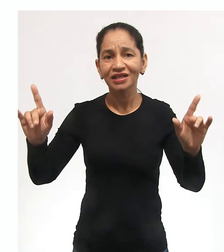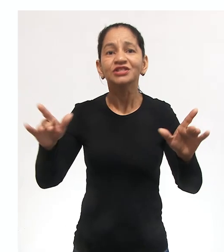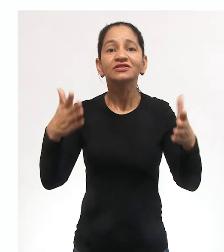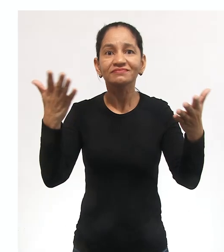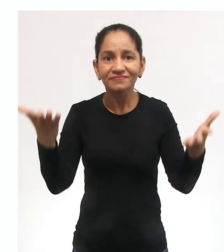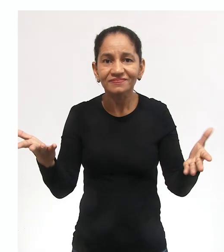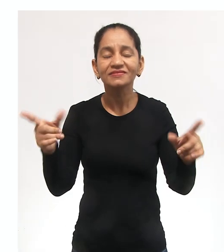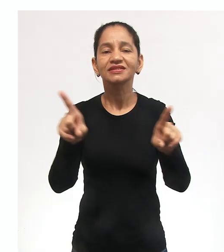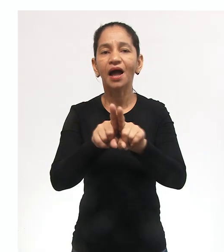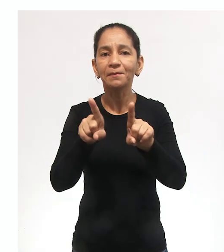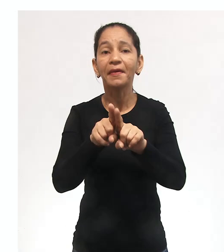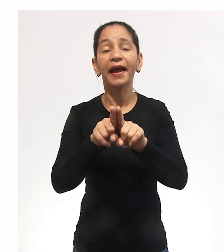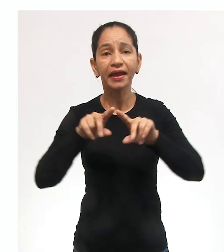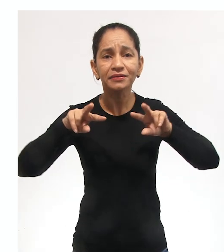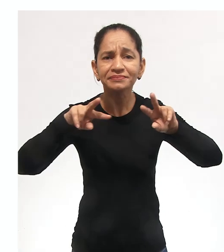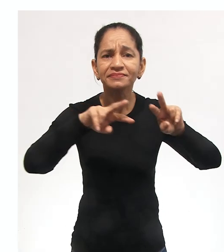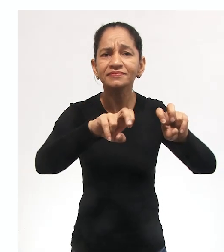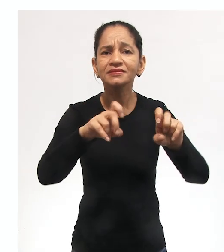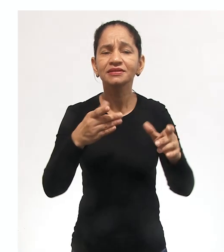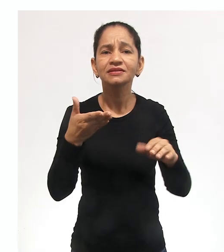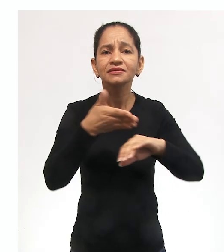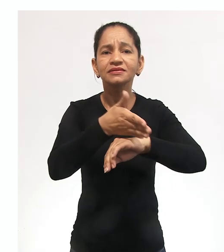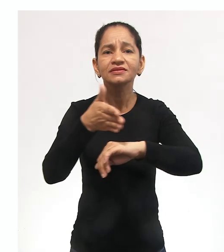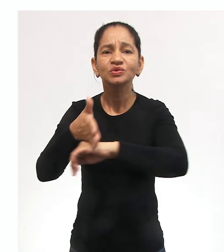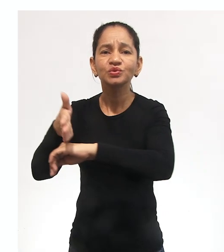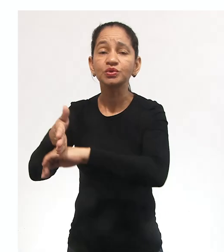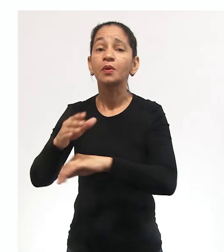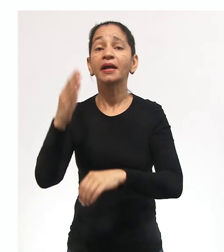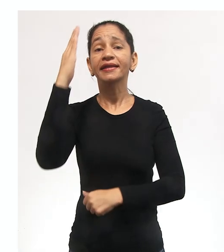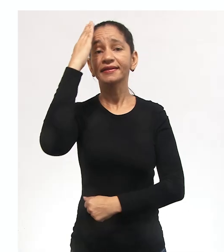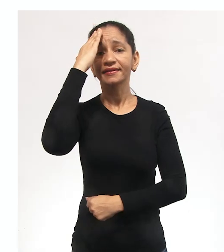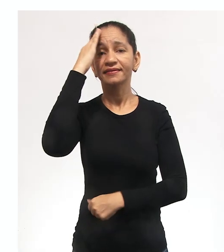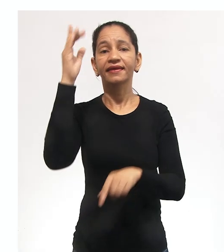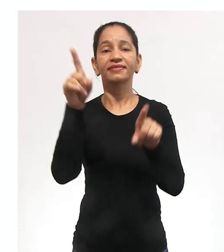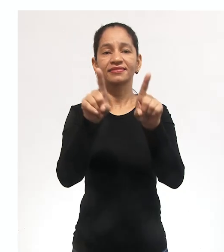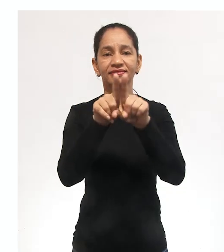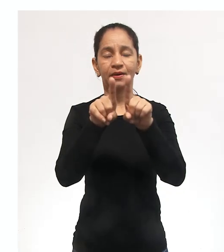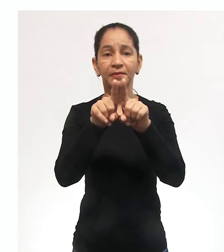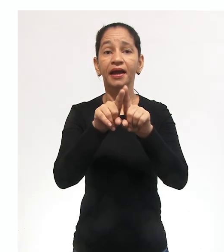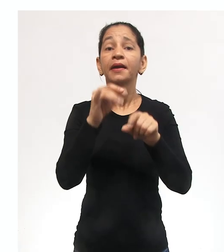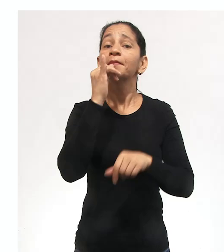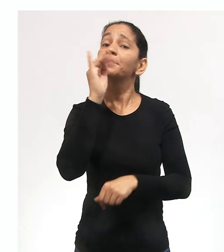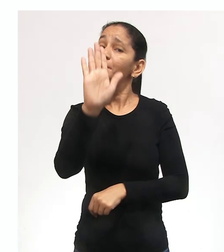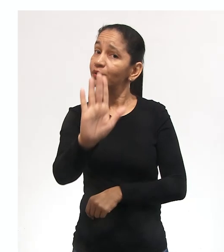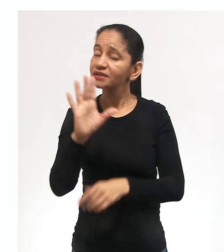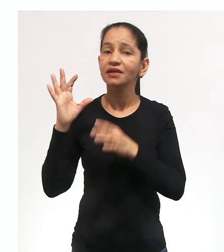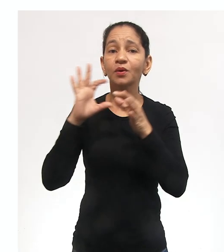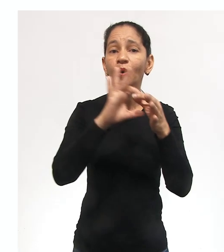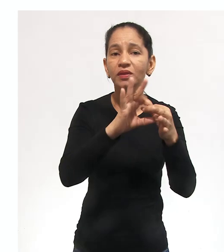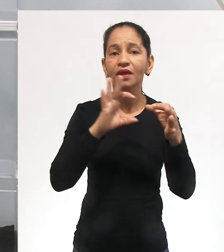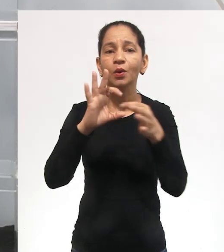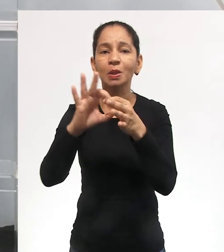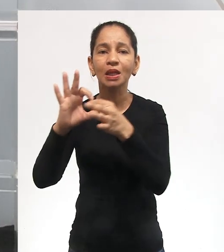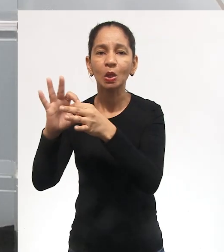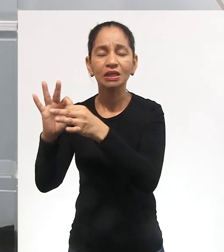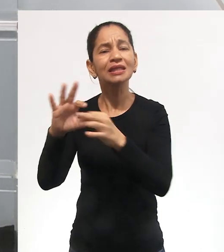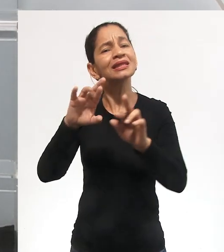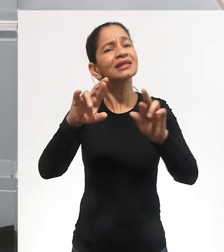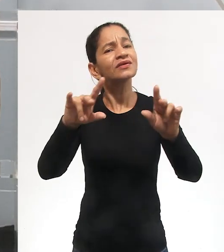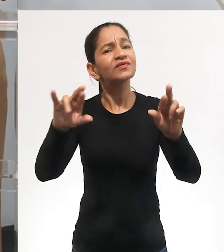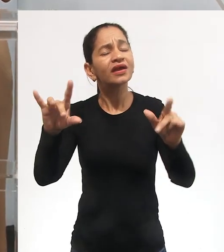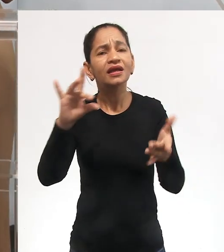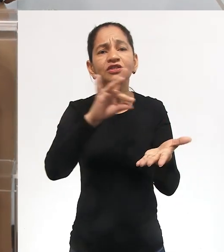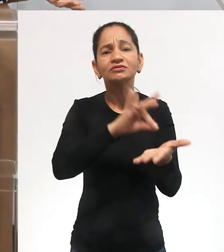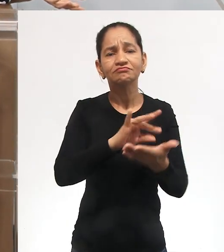gera o aprimoramento da prática, é preciso entender que, para diferentes contextos, para